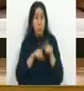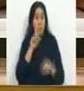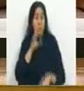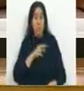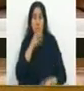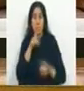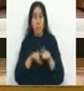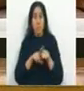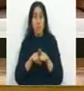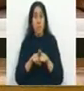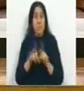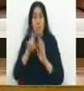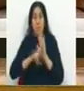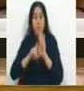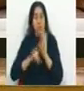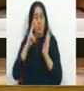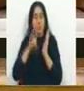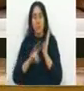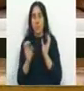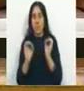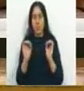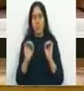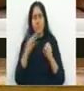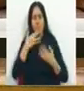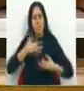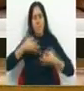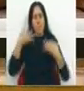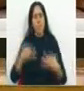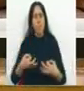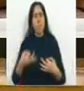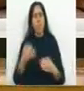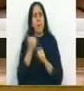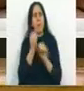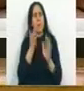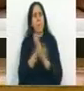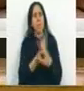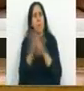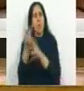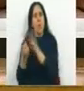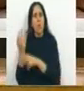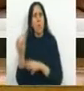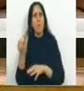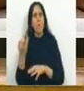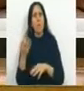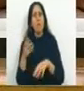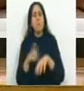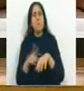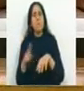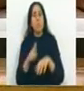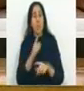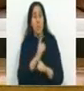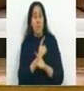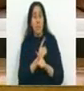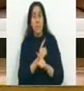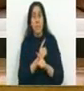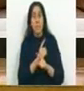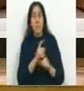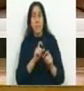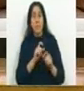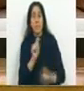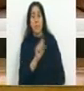senhoras deputadas não leram o relatório que confirma que o emprego criado entre o